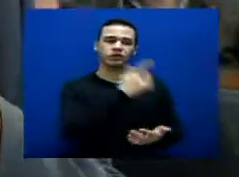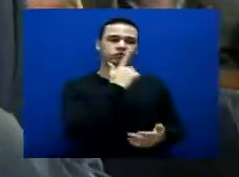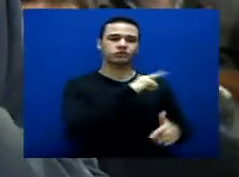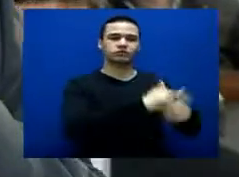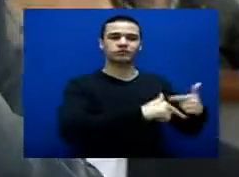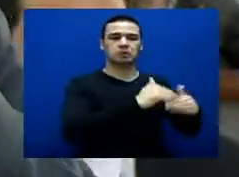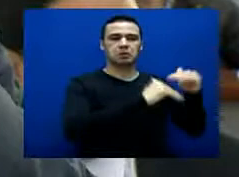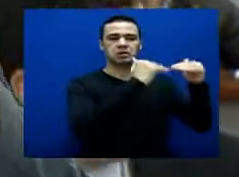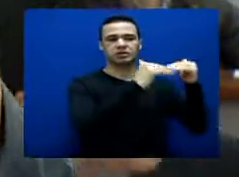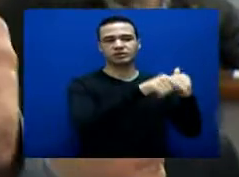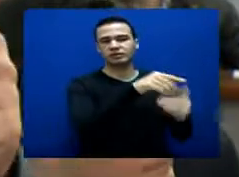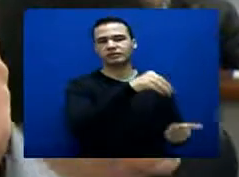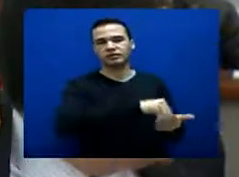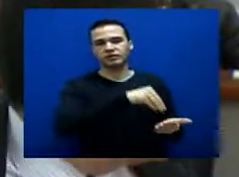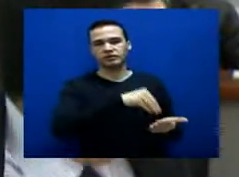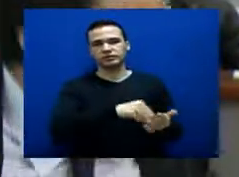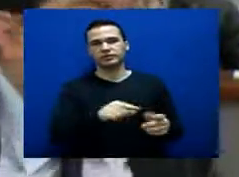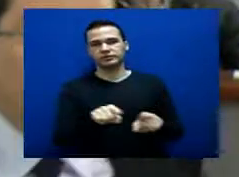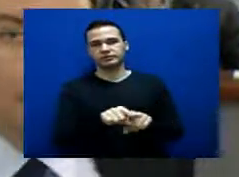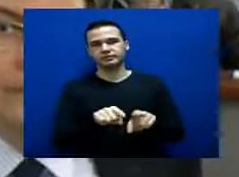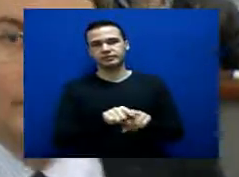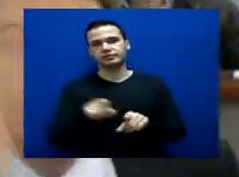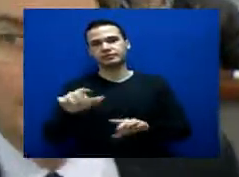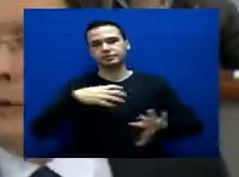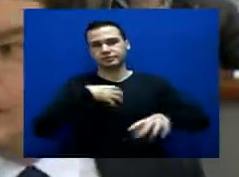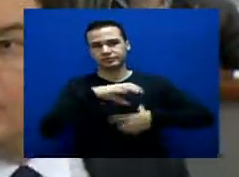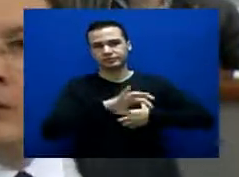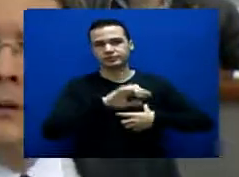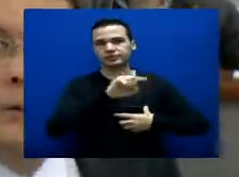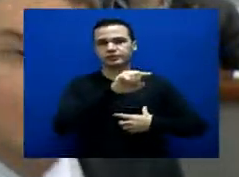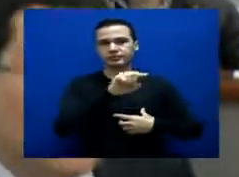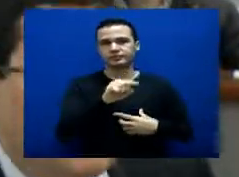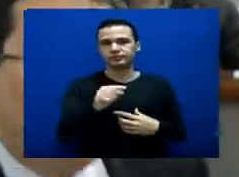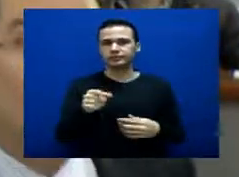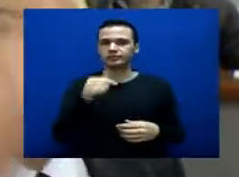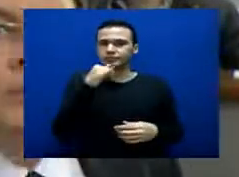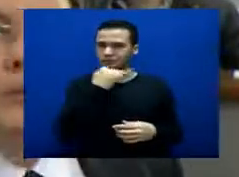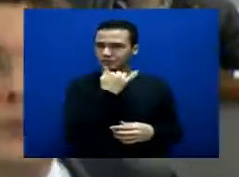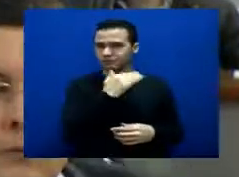deixo aqui também, quero externar a minha solidariedade,